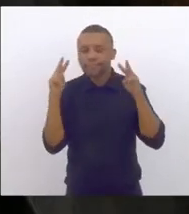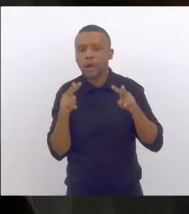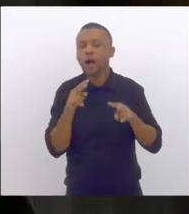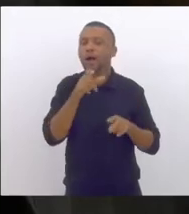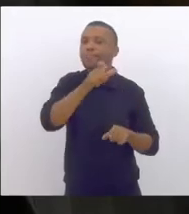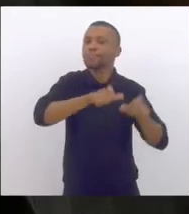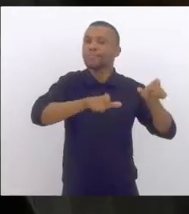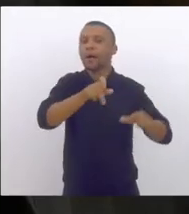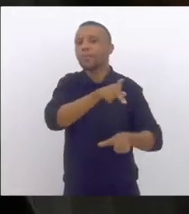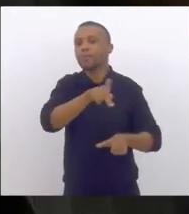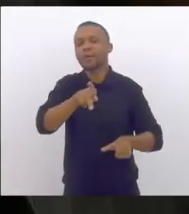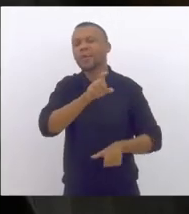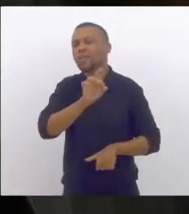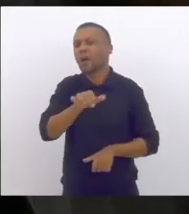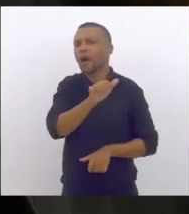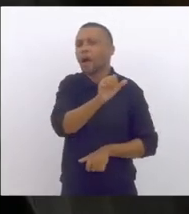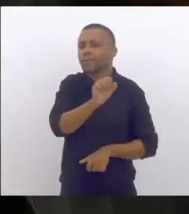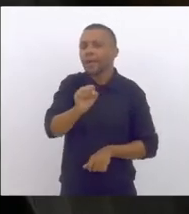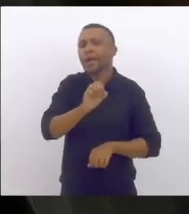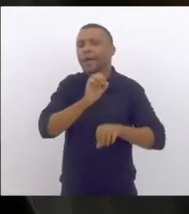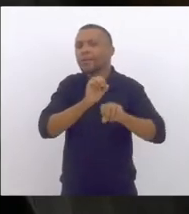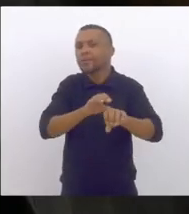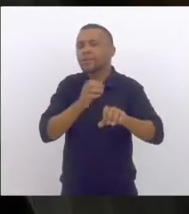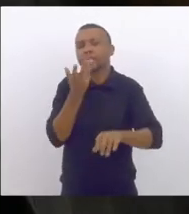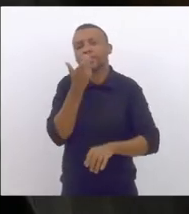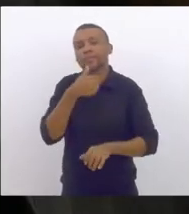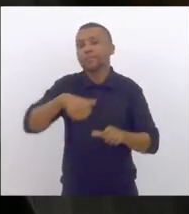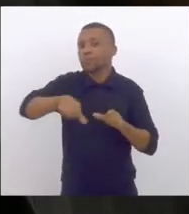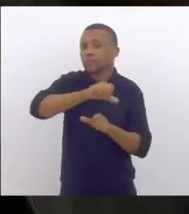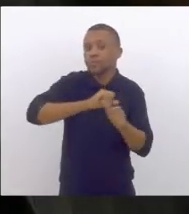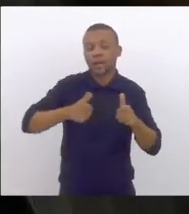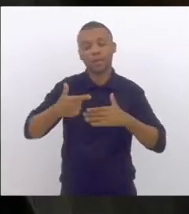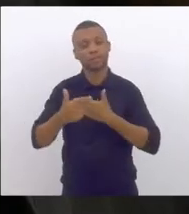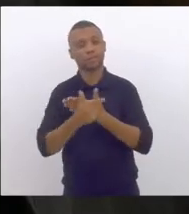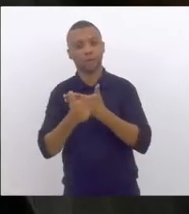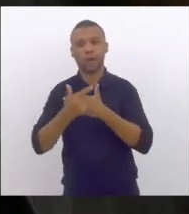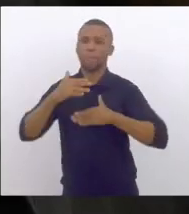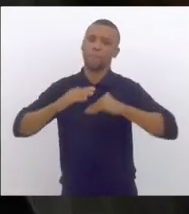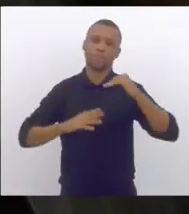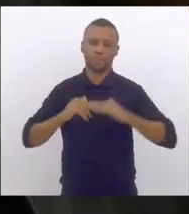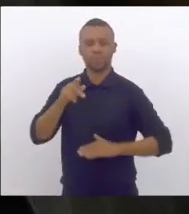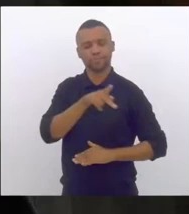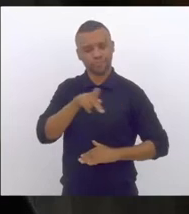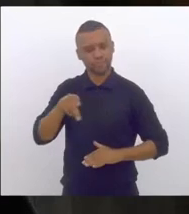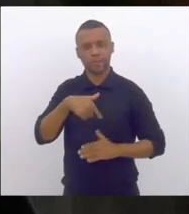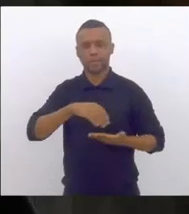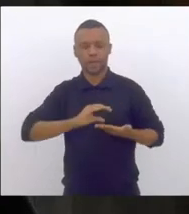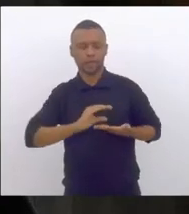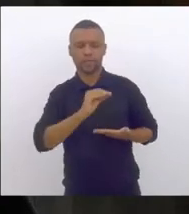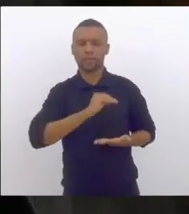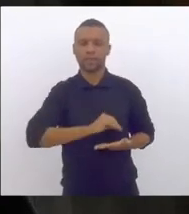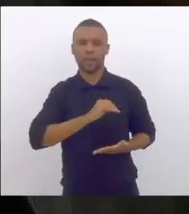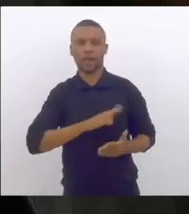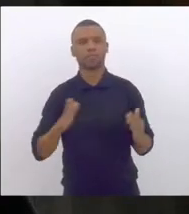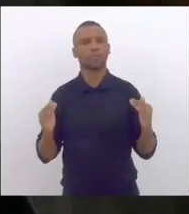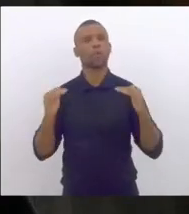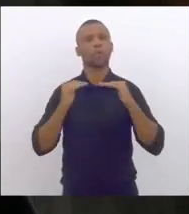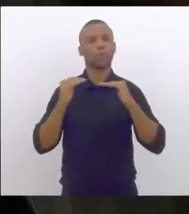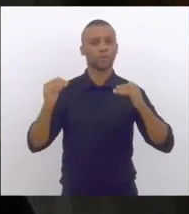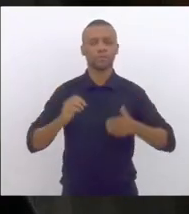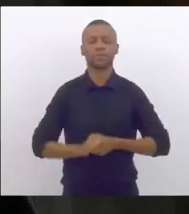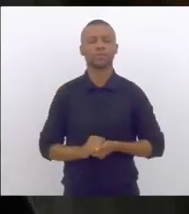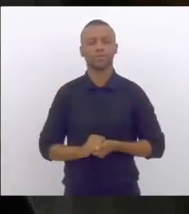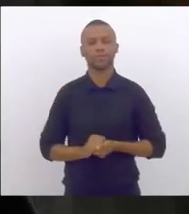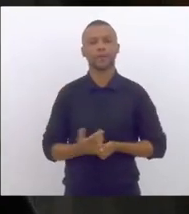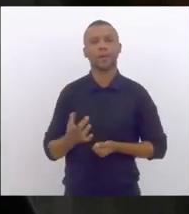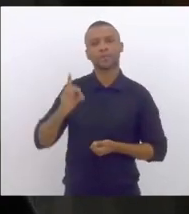tratadas como auxiliar de educação infantil passaram a ser tratadas como professoras recebendo como professoras as direções das creches